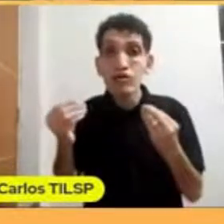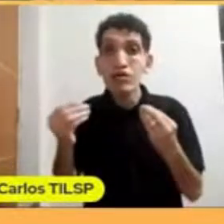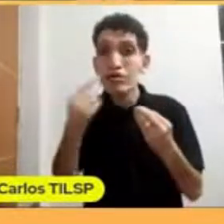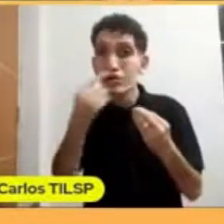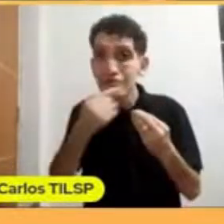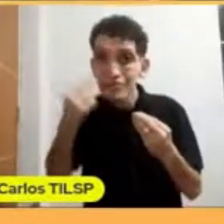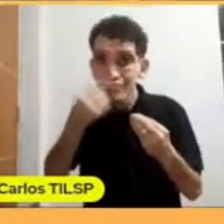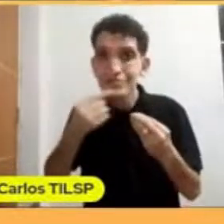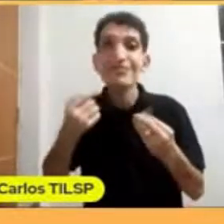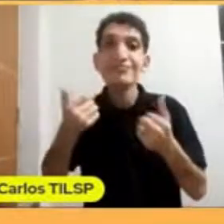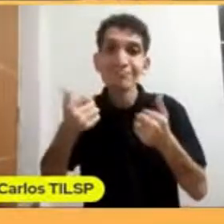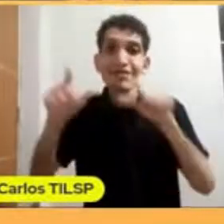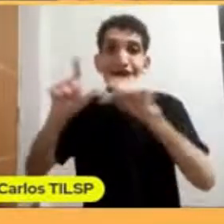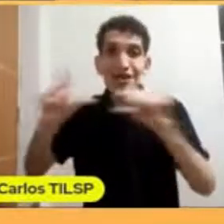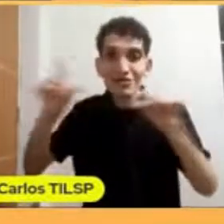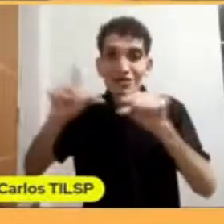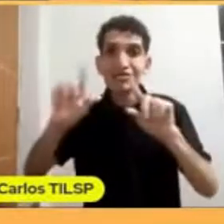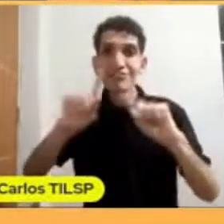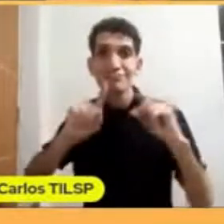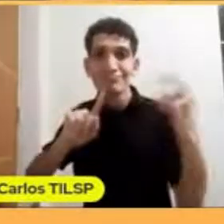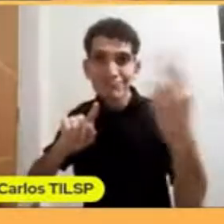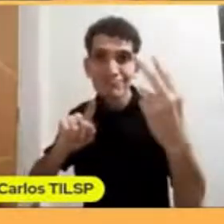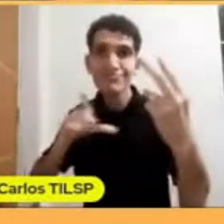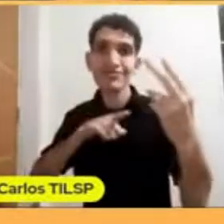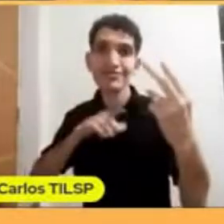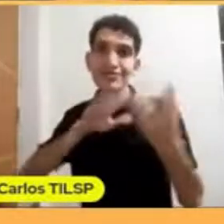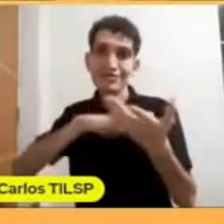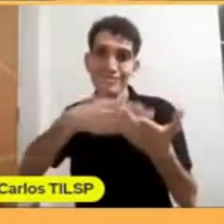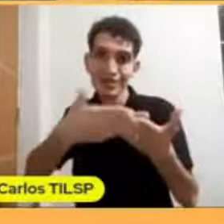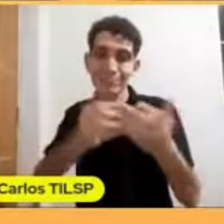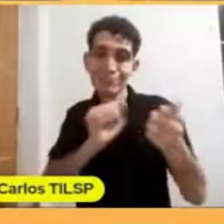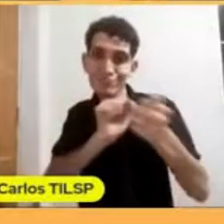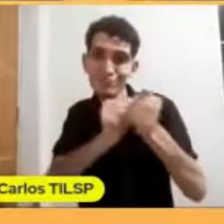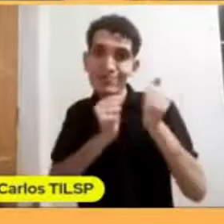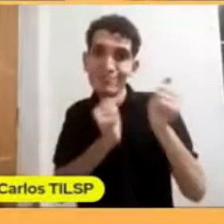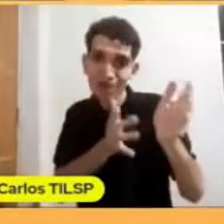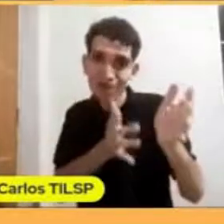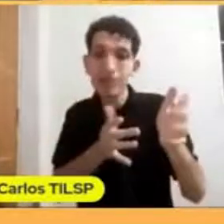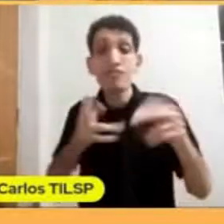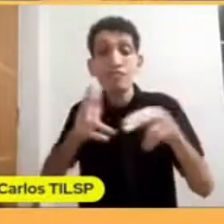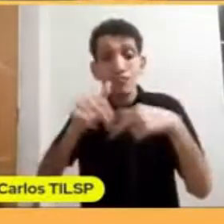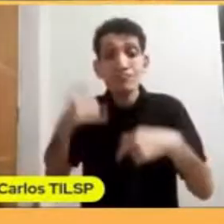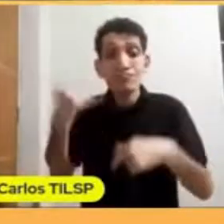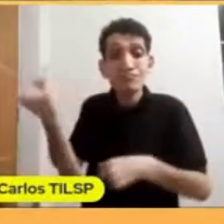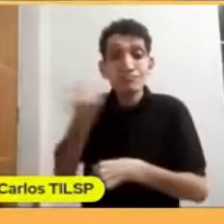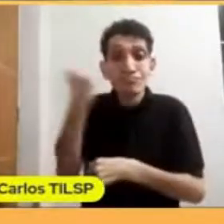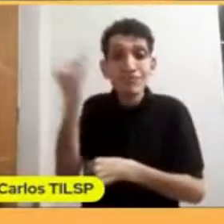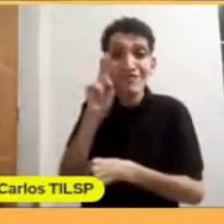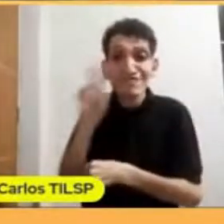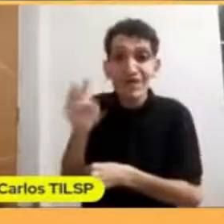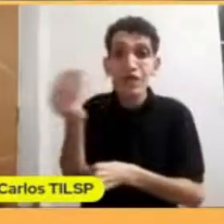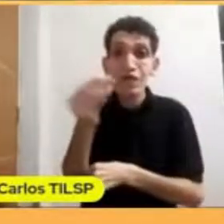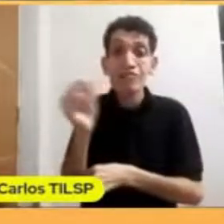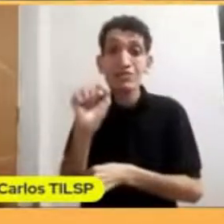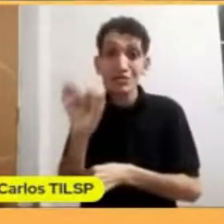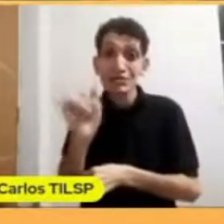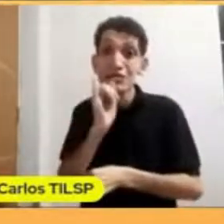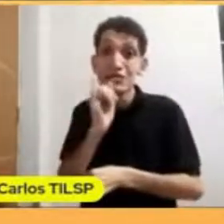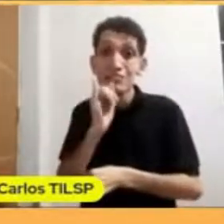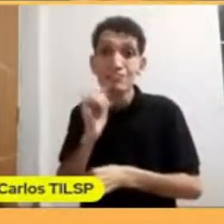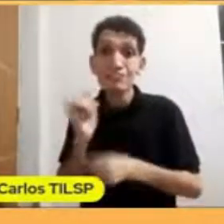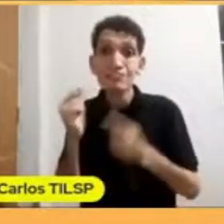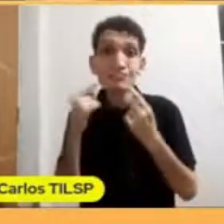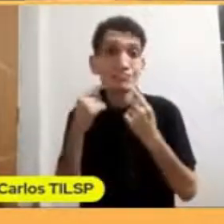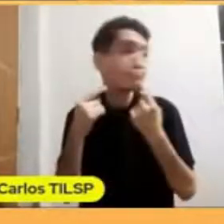fazendo a leitura labial. Então, por isso que é interessante a gente também perceber isso, né? Então, por exemplo, se eu ficar olhando para cá e